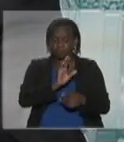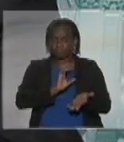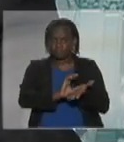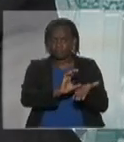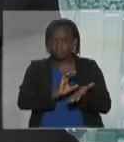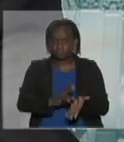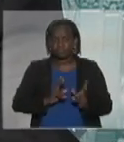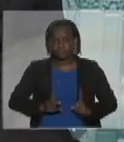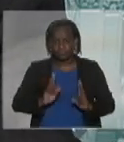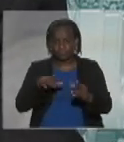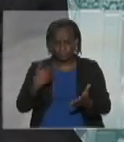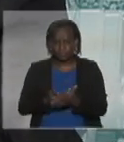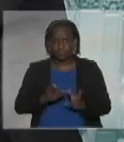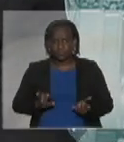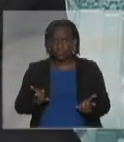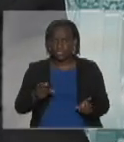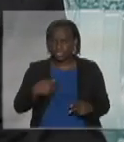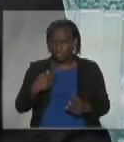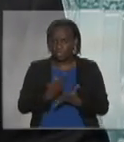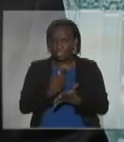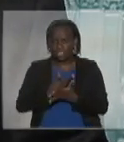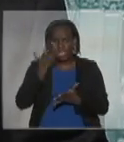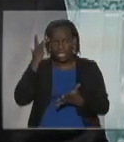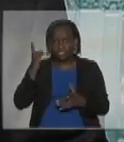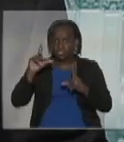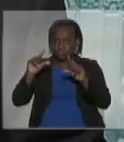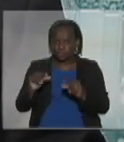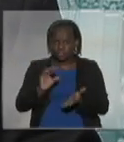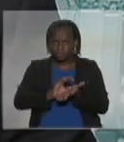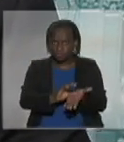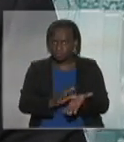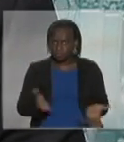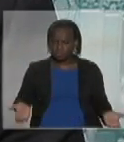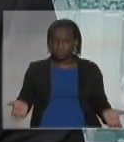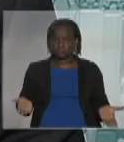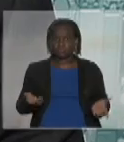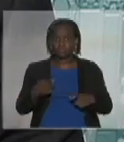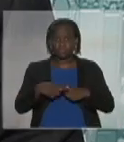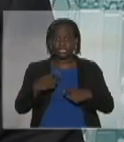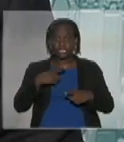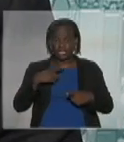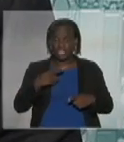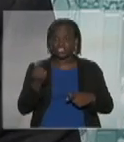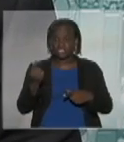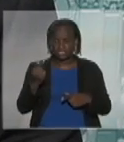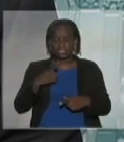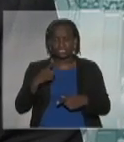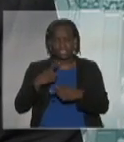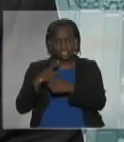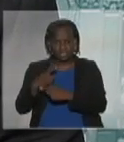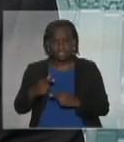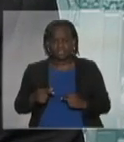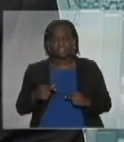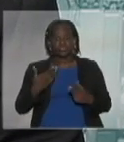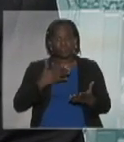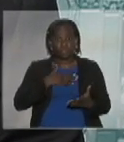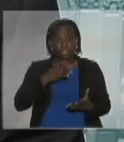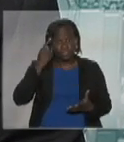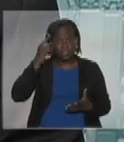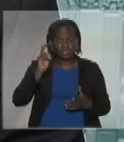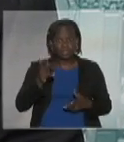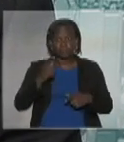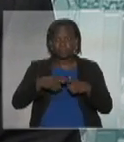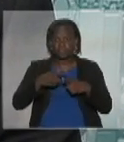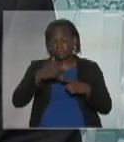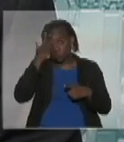subsidiou e tem que continuar subsidiando. Acho que foi um erro a redução desse subsídio, até porque existem fontes de recursos para isso. Eu gosto de lembrar